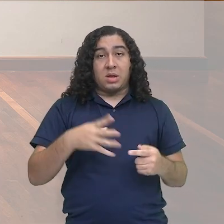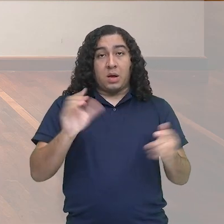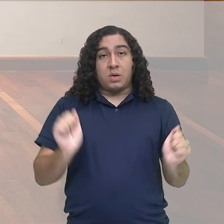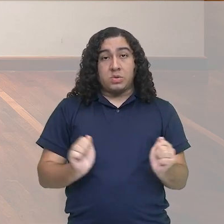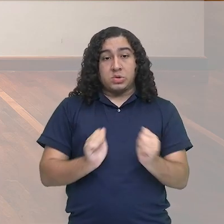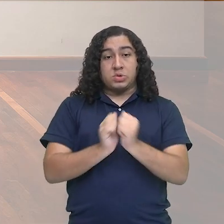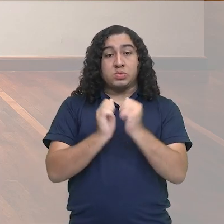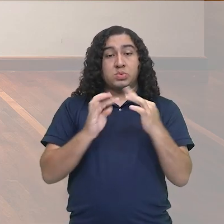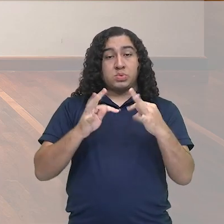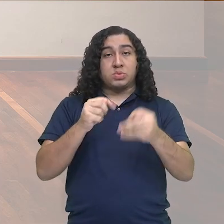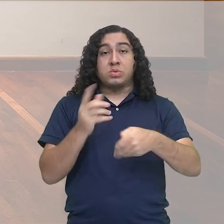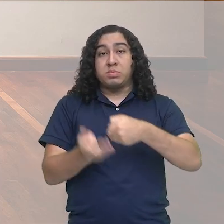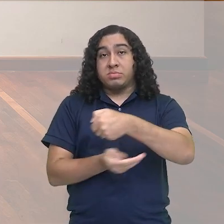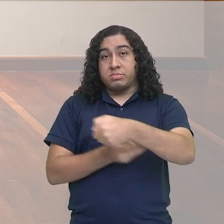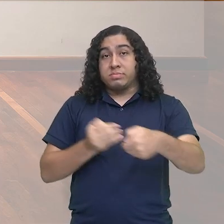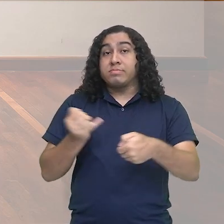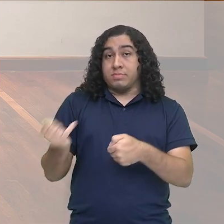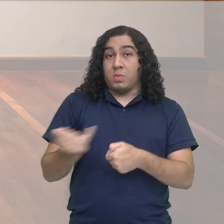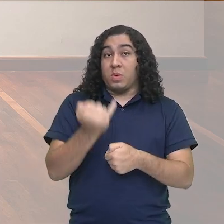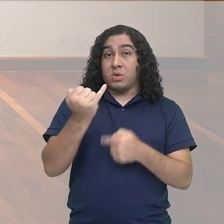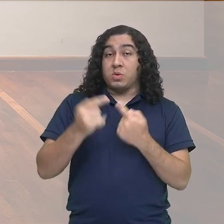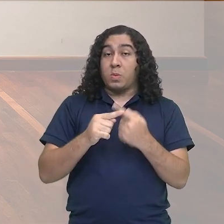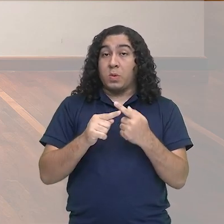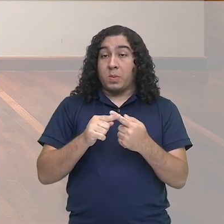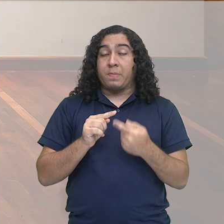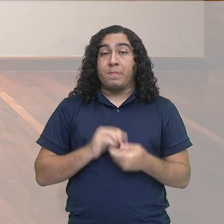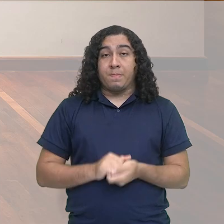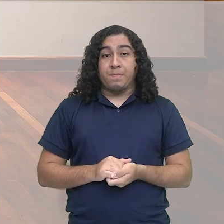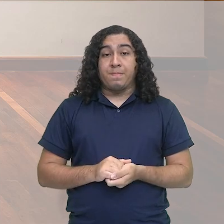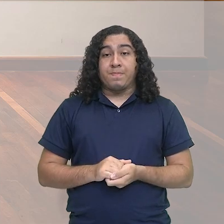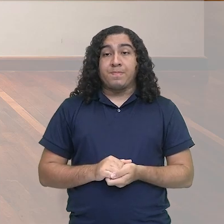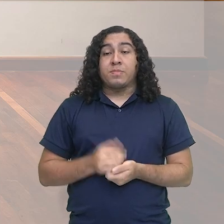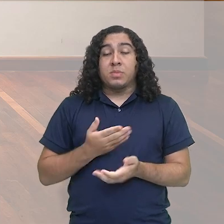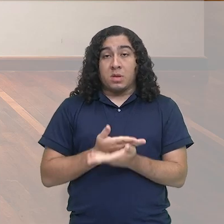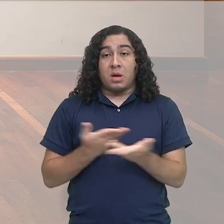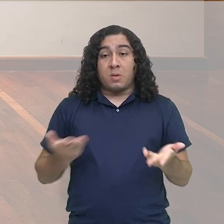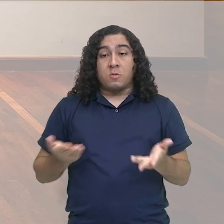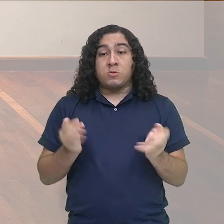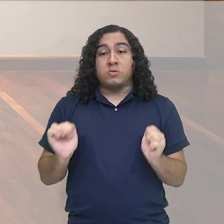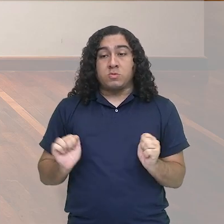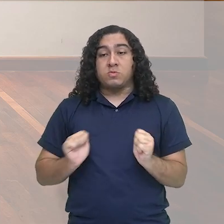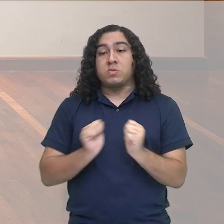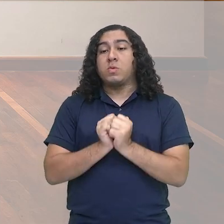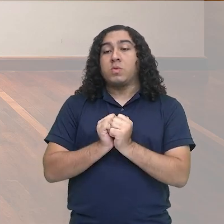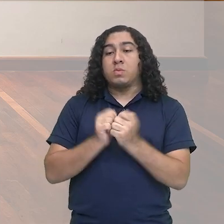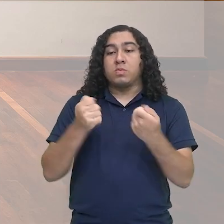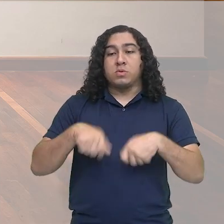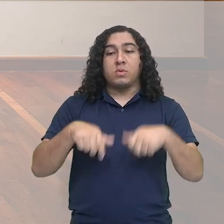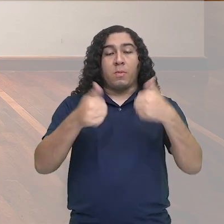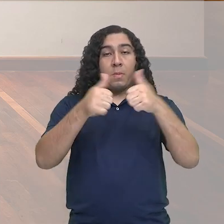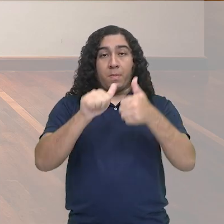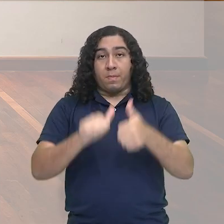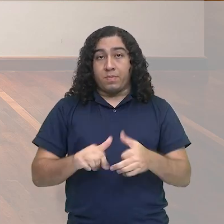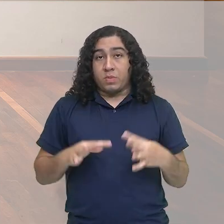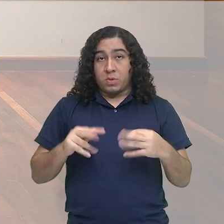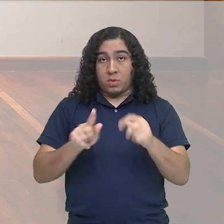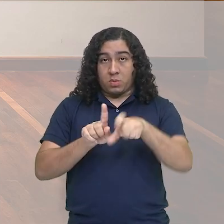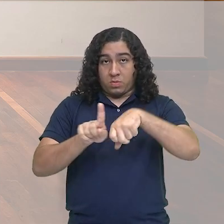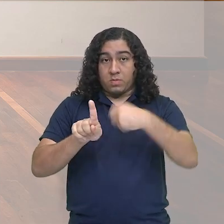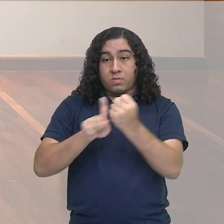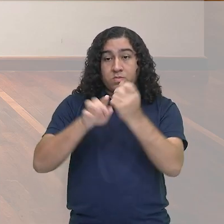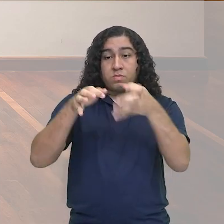a outra, que são importantes porque elas vão, então, trabalhar juntas para analisar a